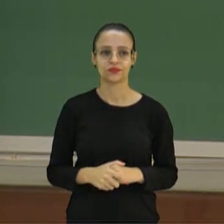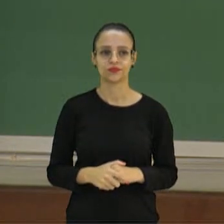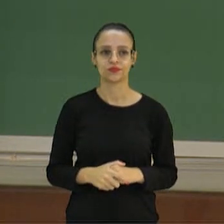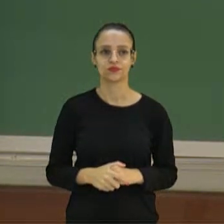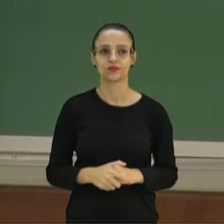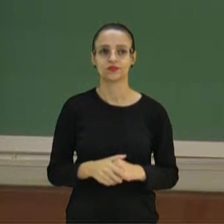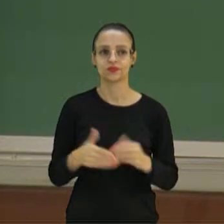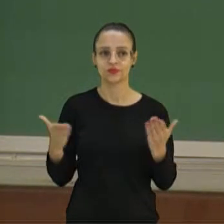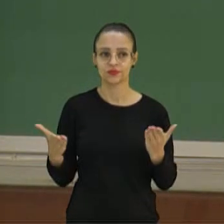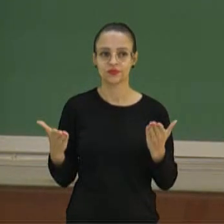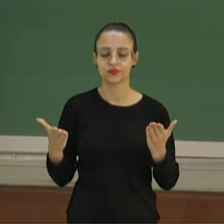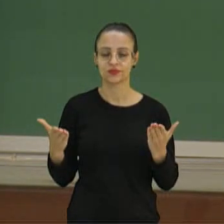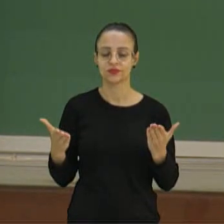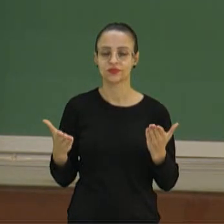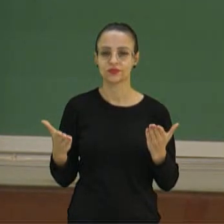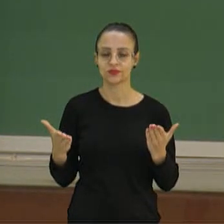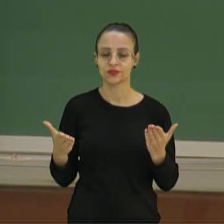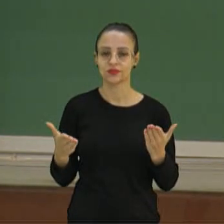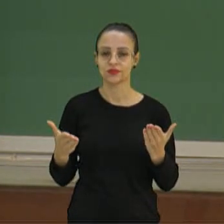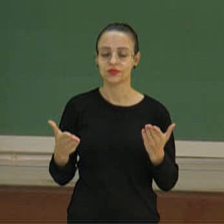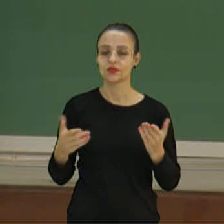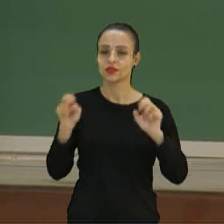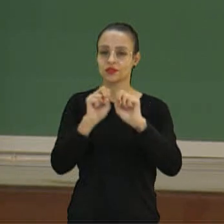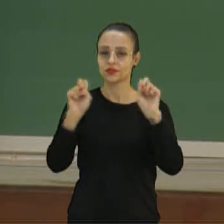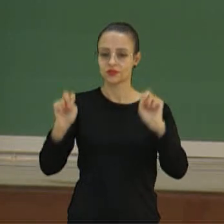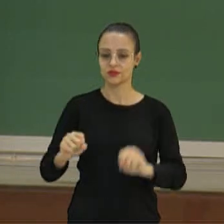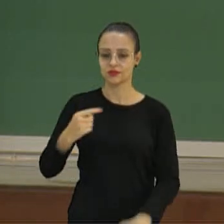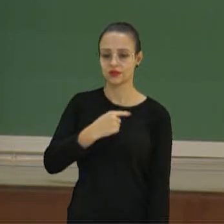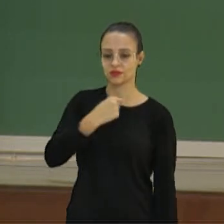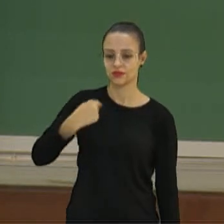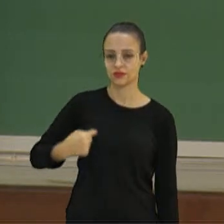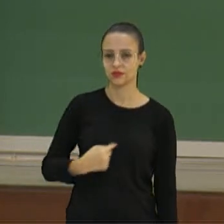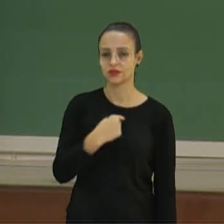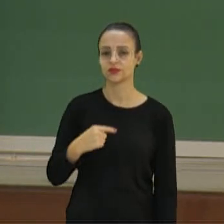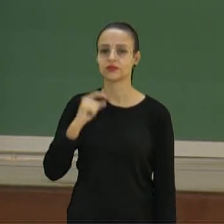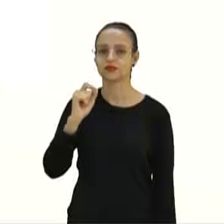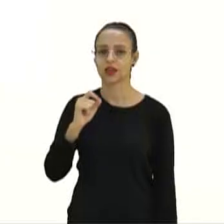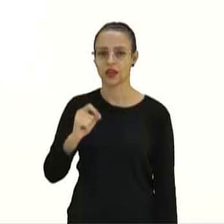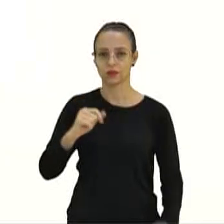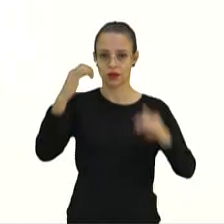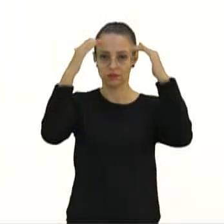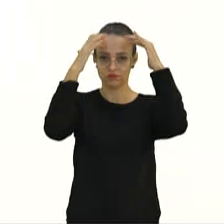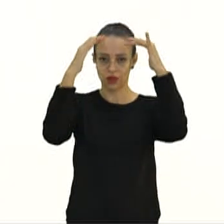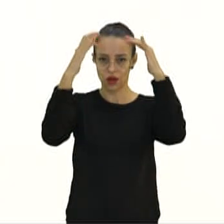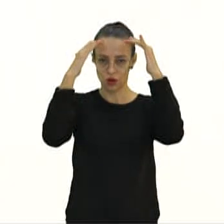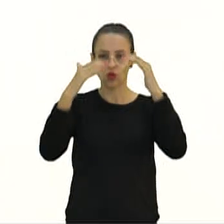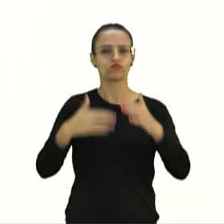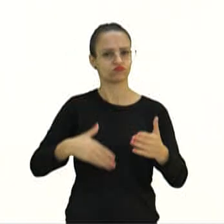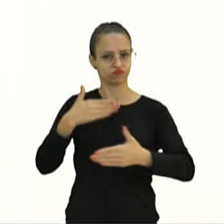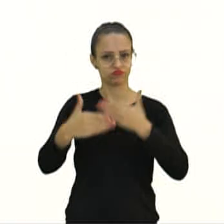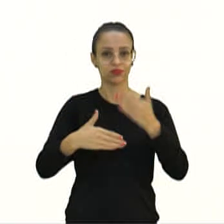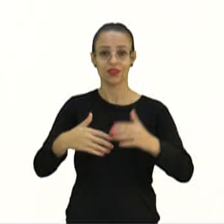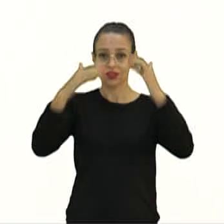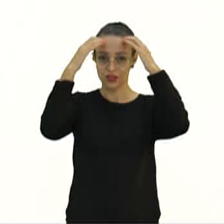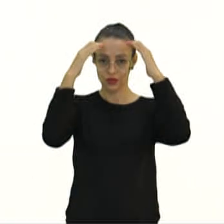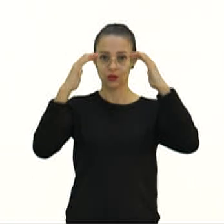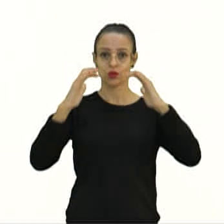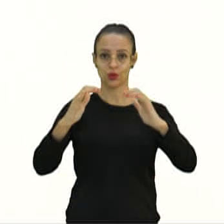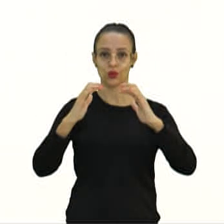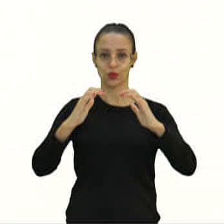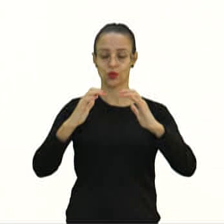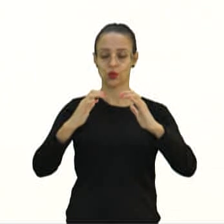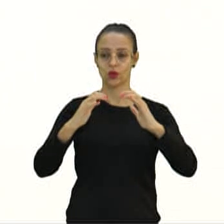Quando a gente fala de sistema nervoso, esses animais eles têm um sistema bem desenvolvido. E aí o cérebro deles tem 2